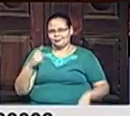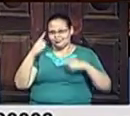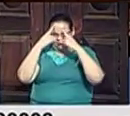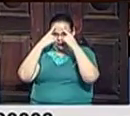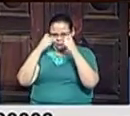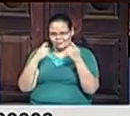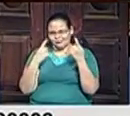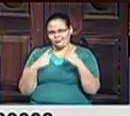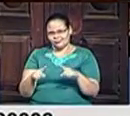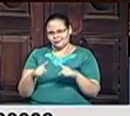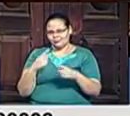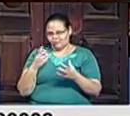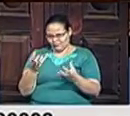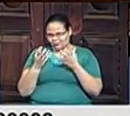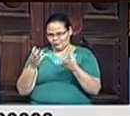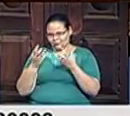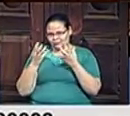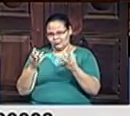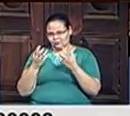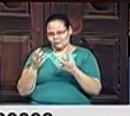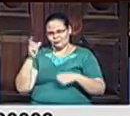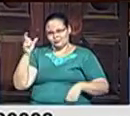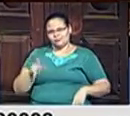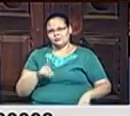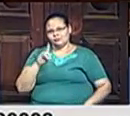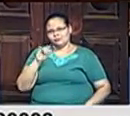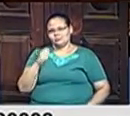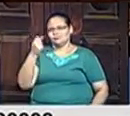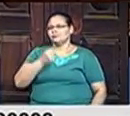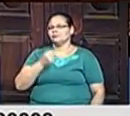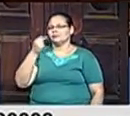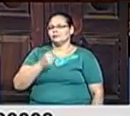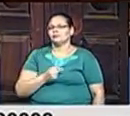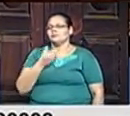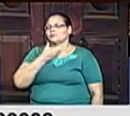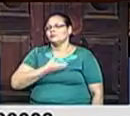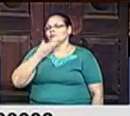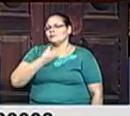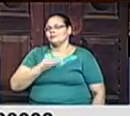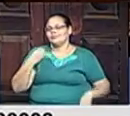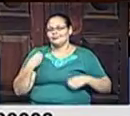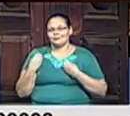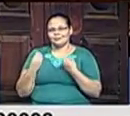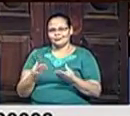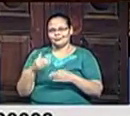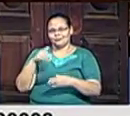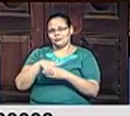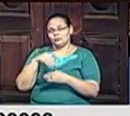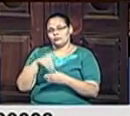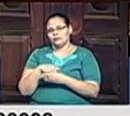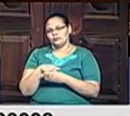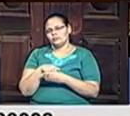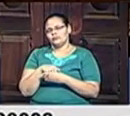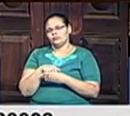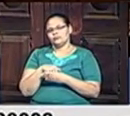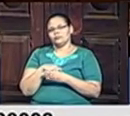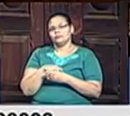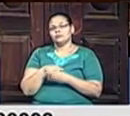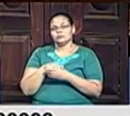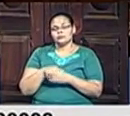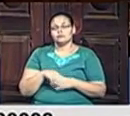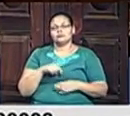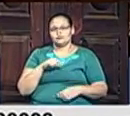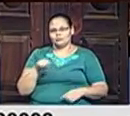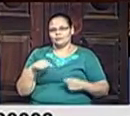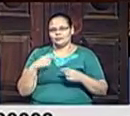violência. Quer ele, no dia 7 de dezembro, dar o seu voto para